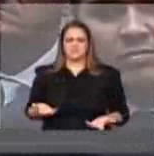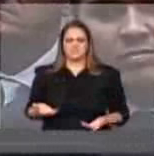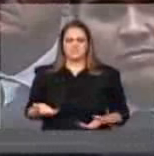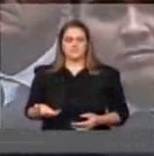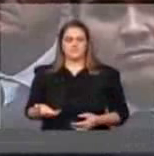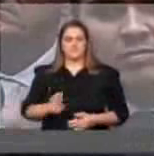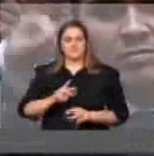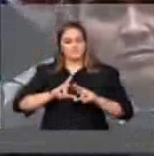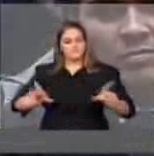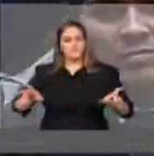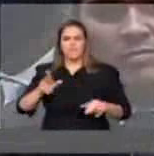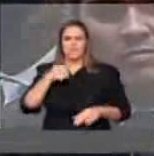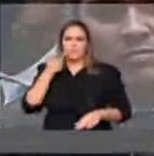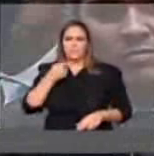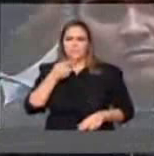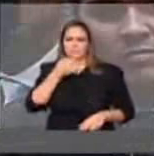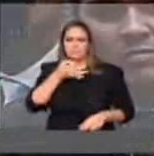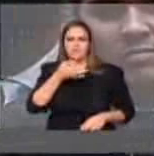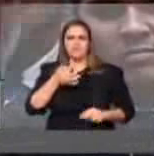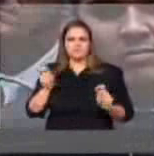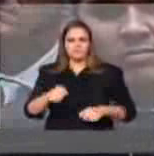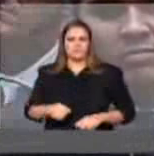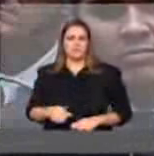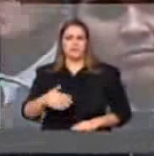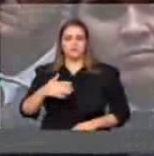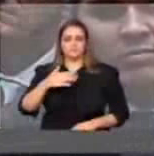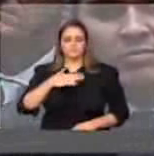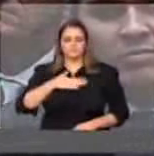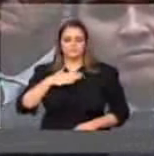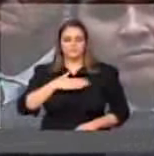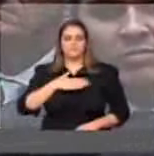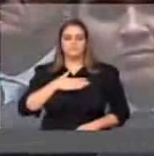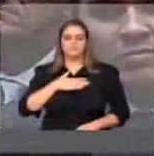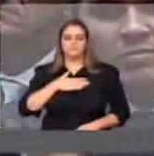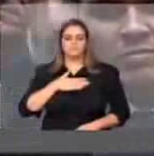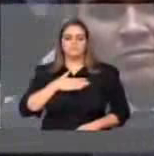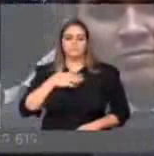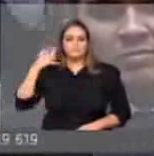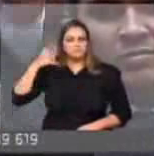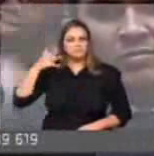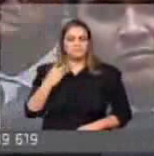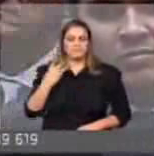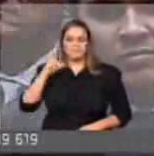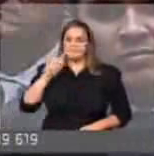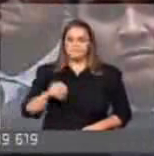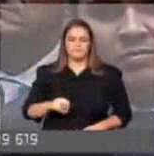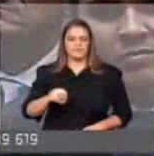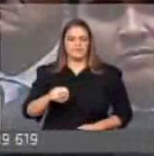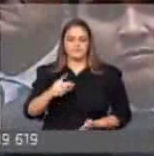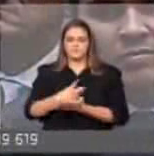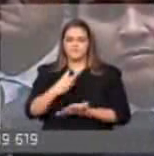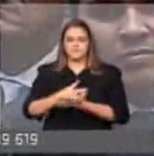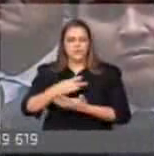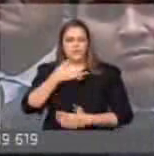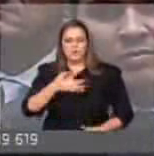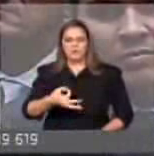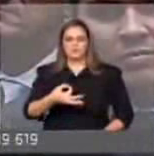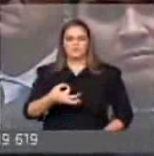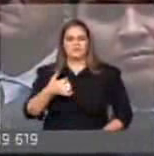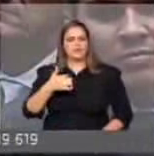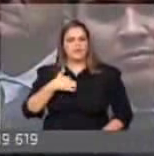Por quanto, presidente? Fiz o meu registro na casa três vezes. E continuo com a minha posição. Eu não